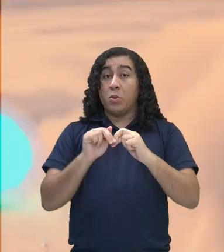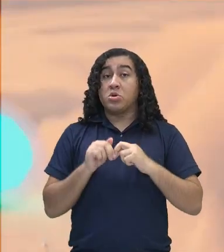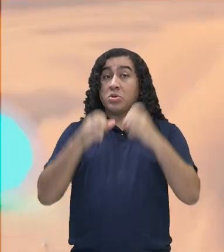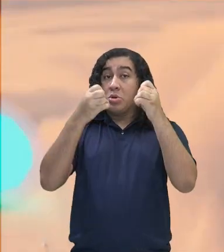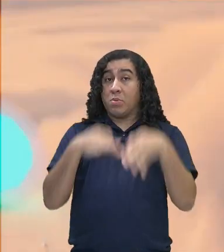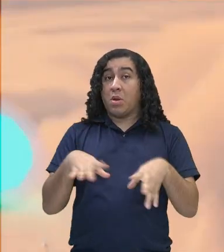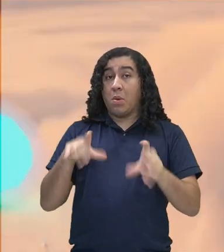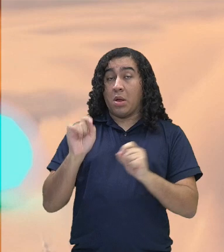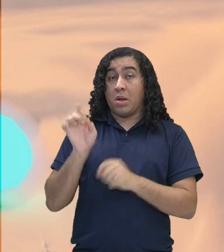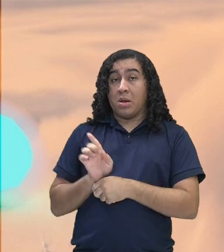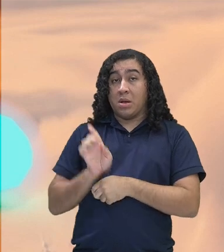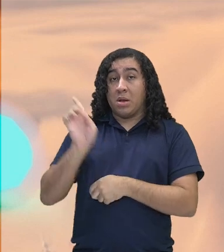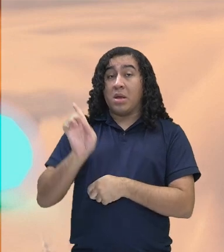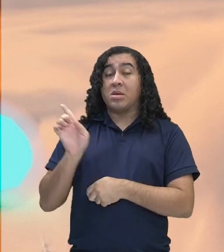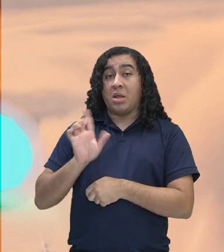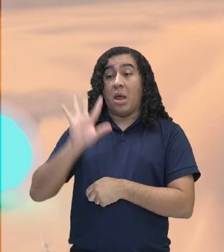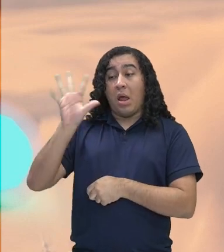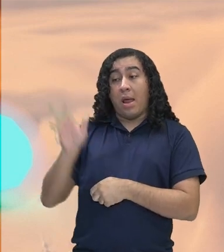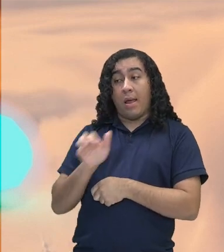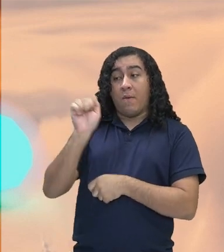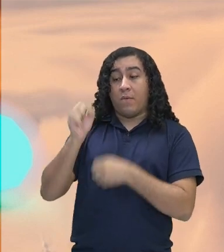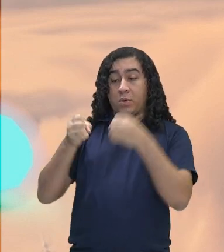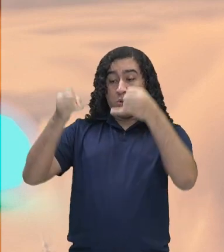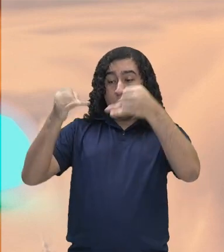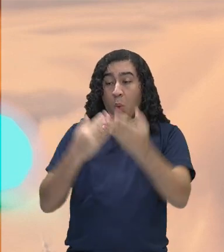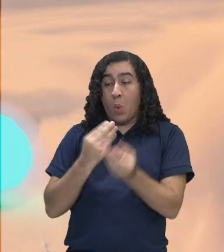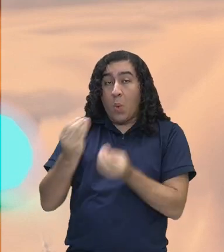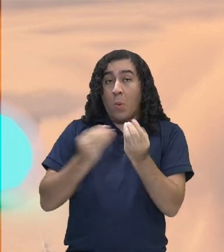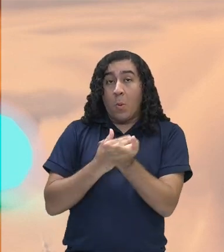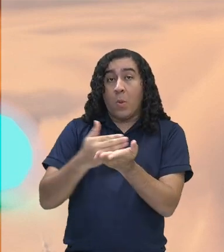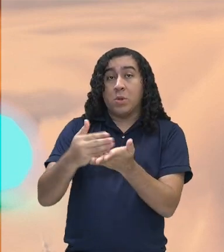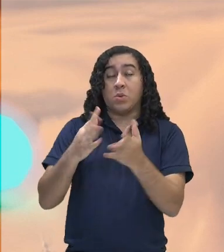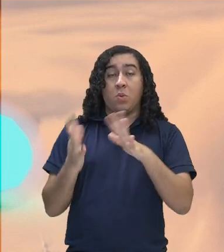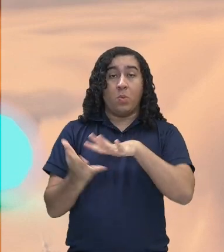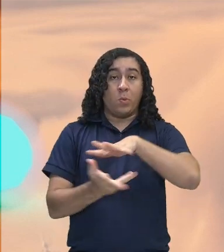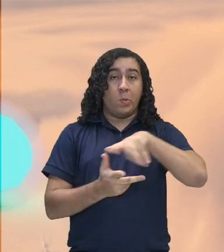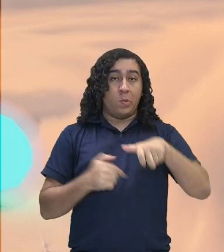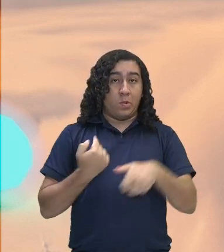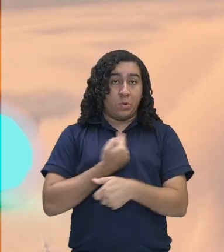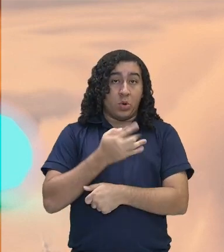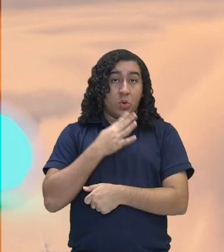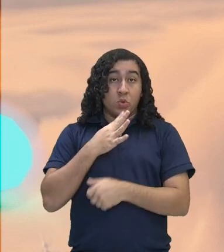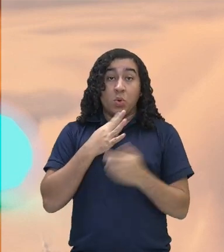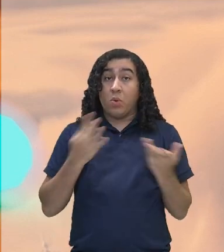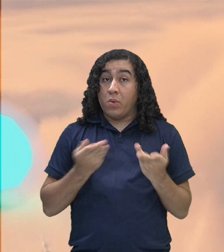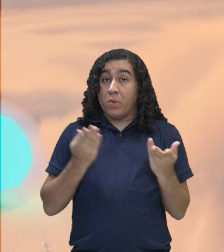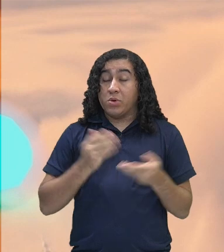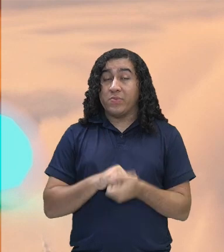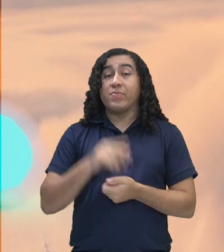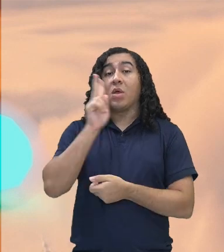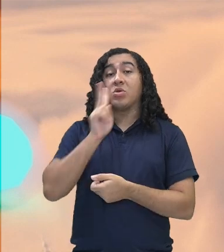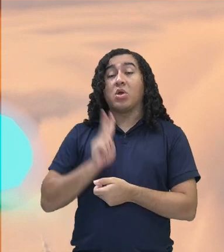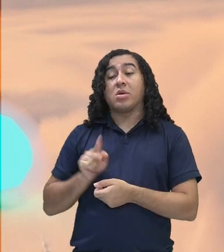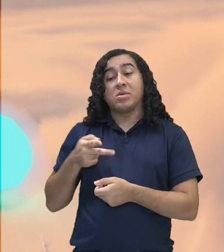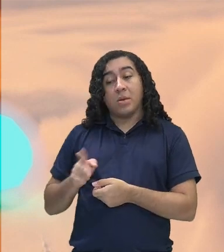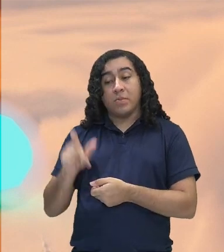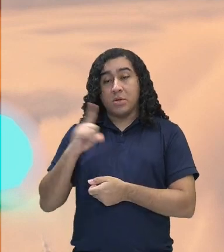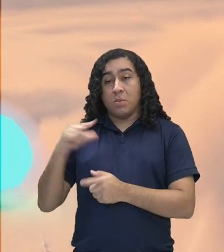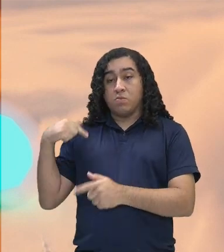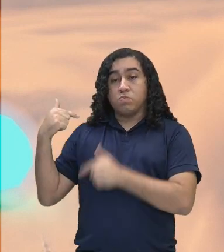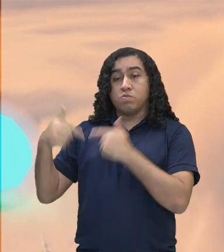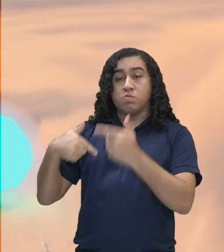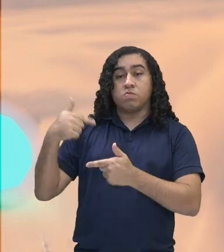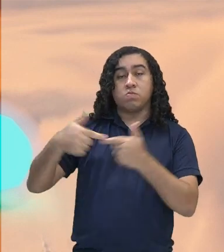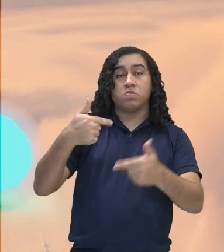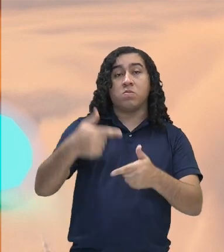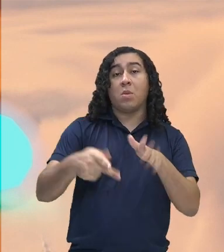dos povos africanos, se deu início ao mundo como o conhecemos. Esta história foi sempre contada de geração em geração